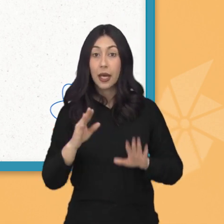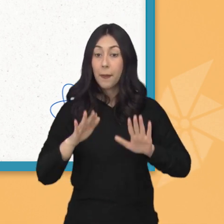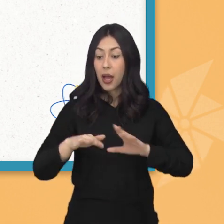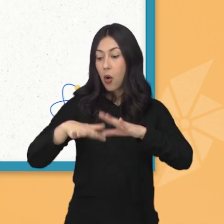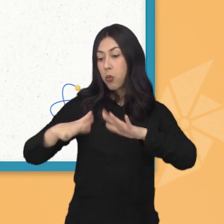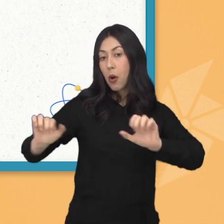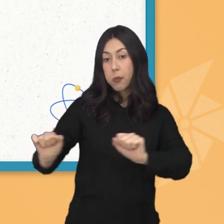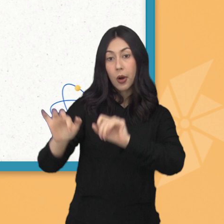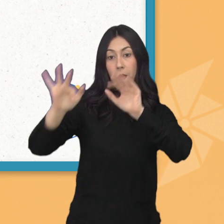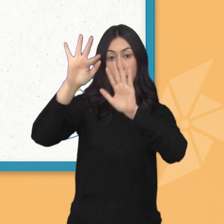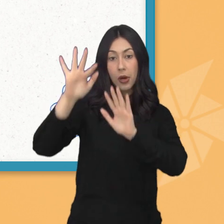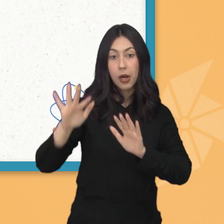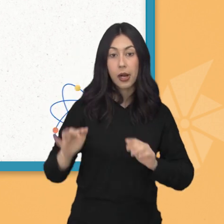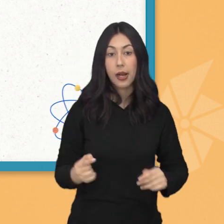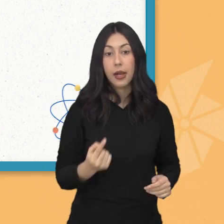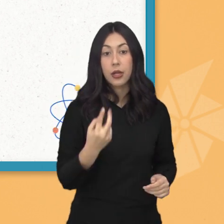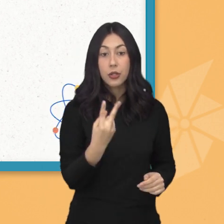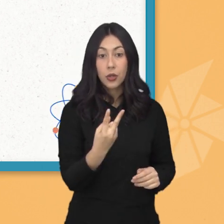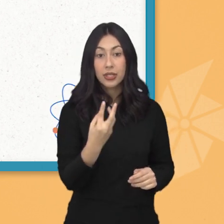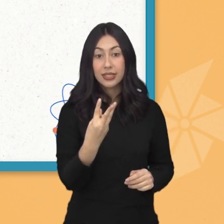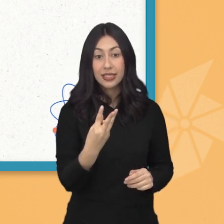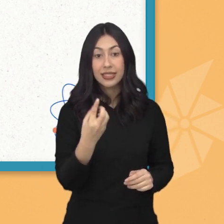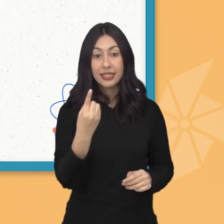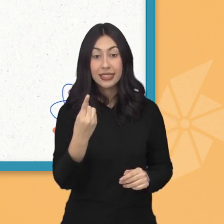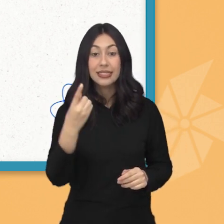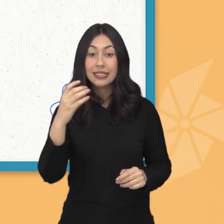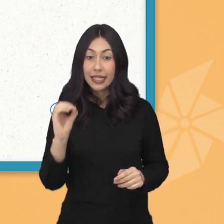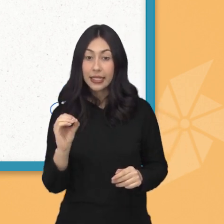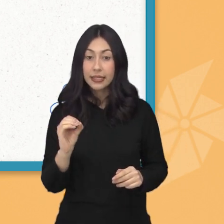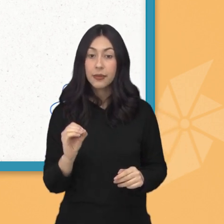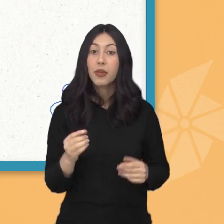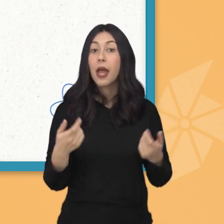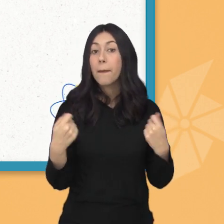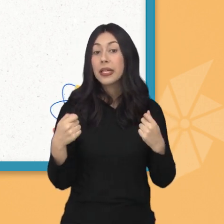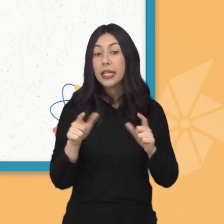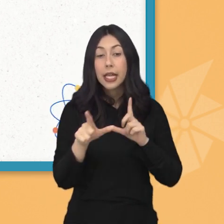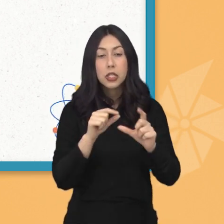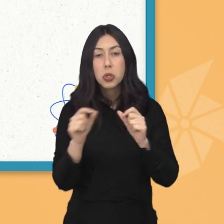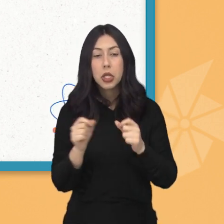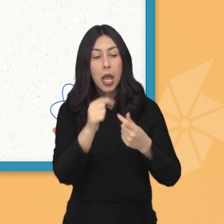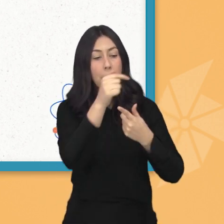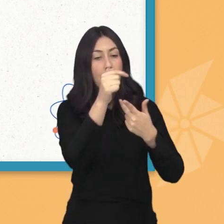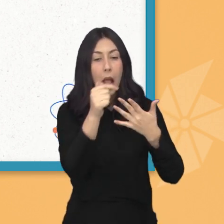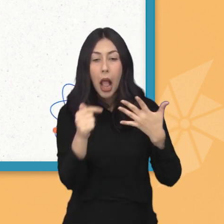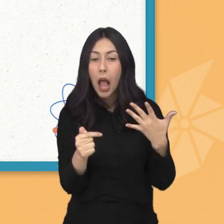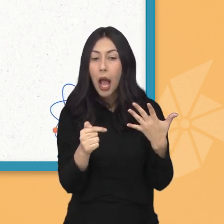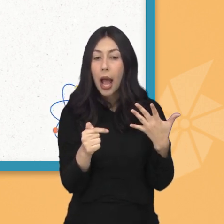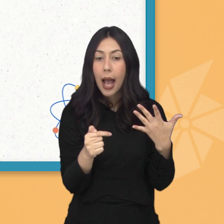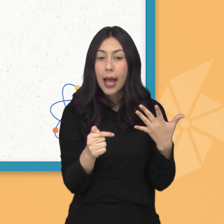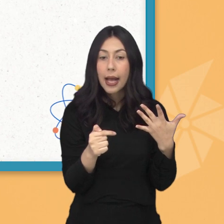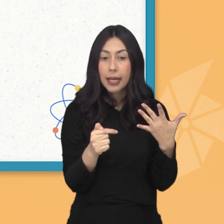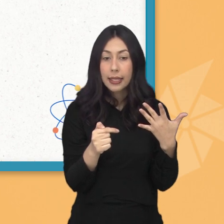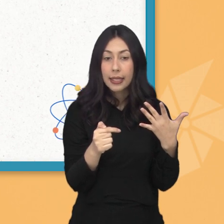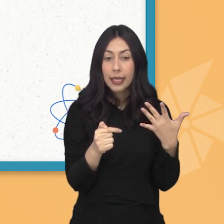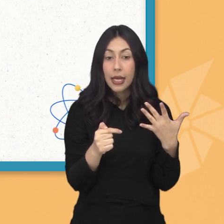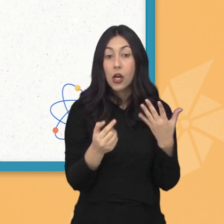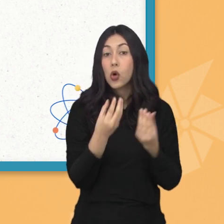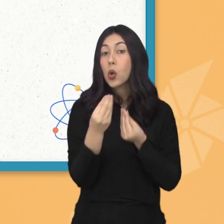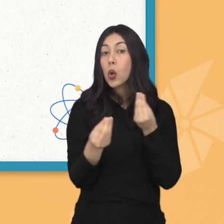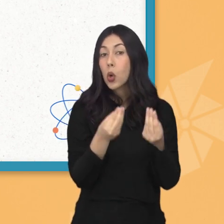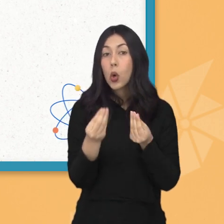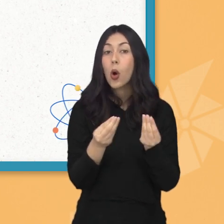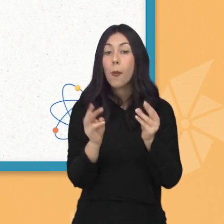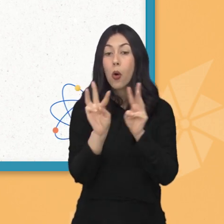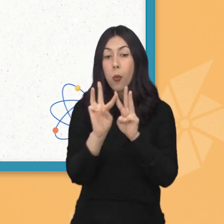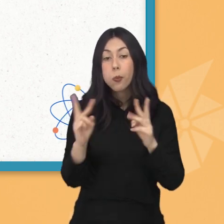também. Assinale a alternativa que indica corretamente o estado físico do cobre em 200 graus Celsius, 100 graus